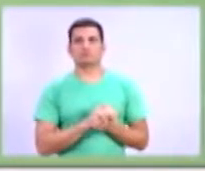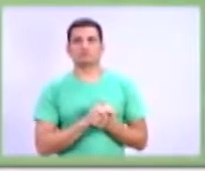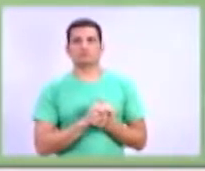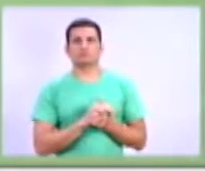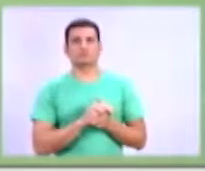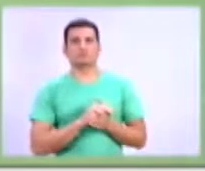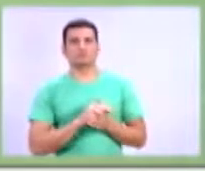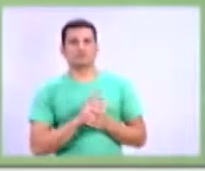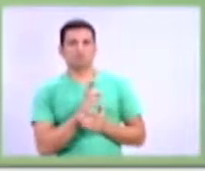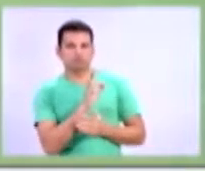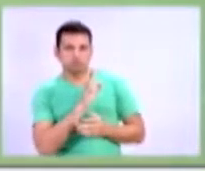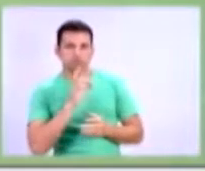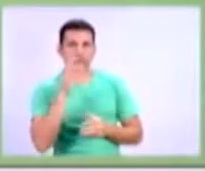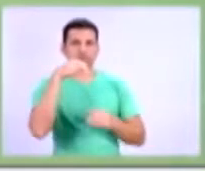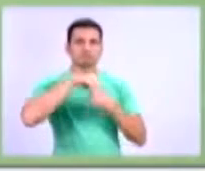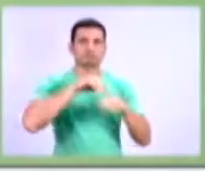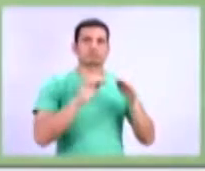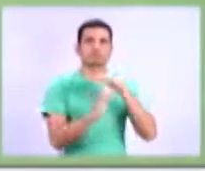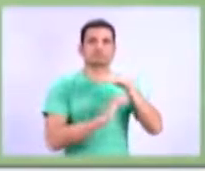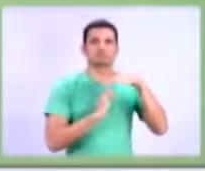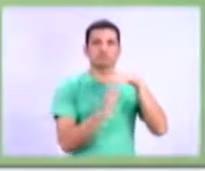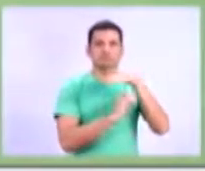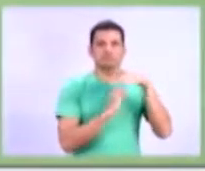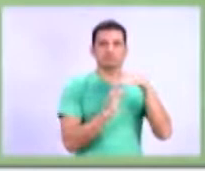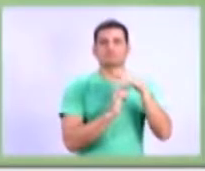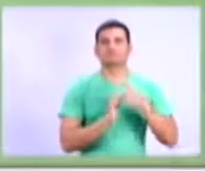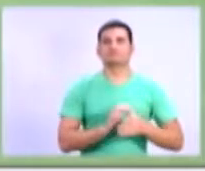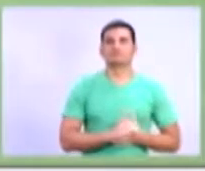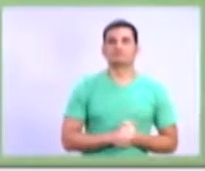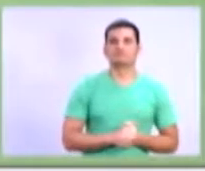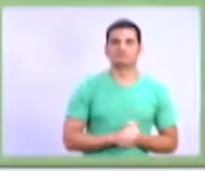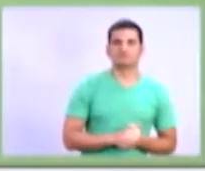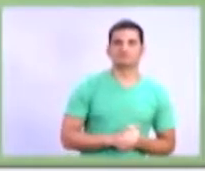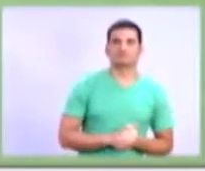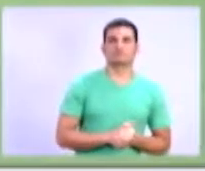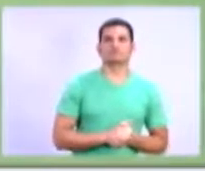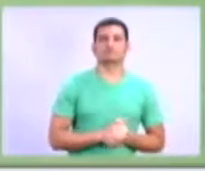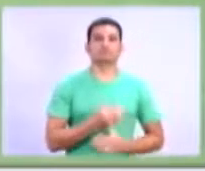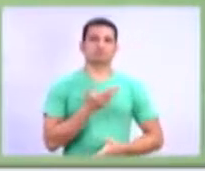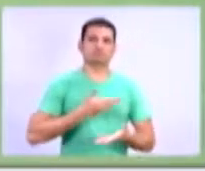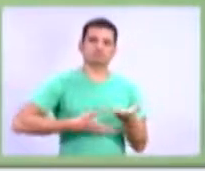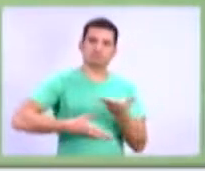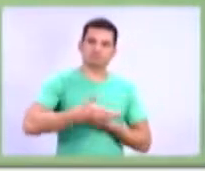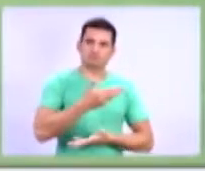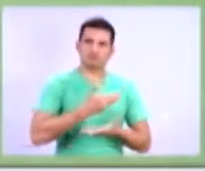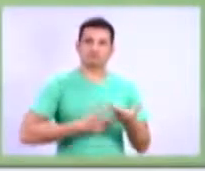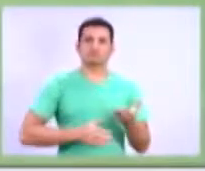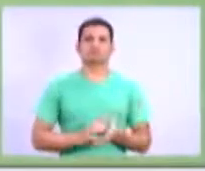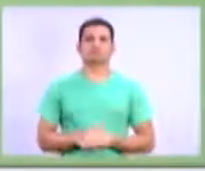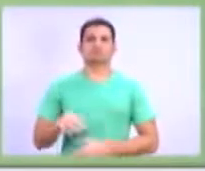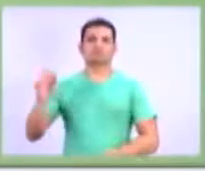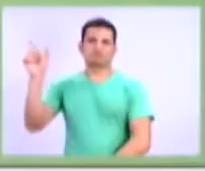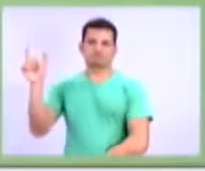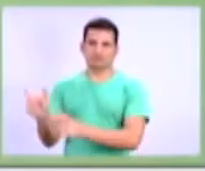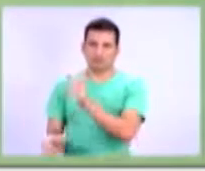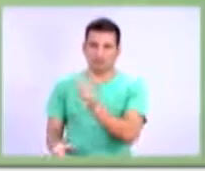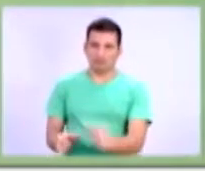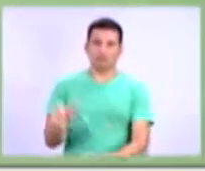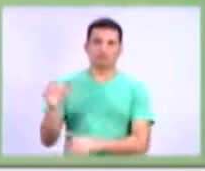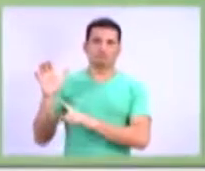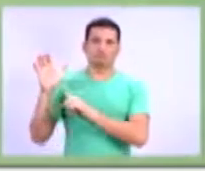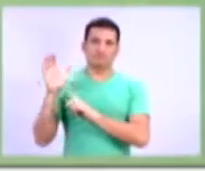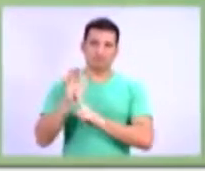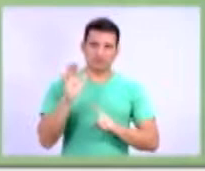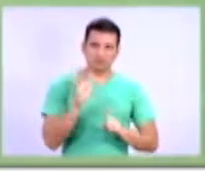dentro de uma empresa, né? Na relação com seus clientes, com seus fornecedores e com